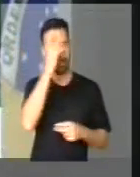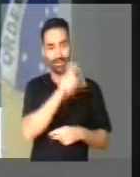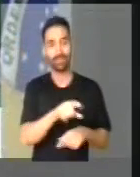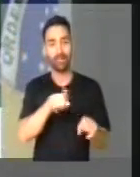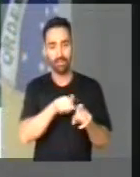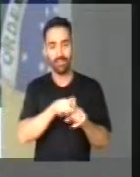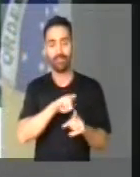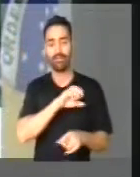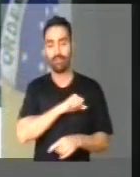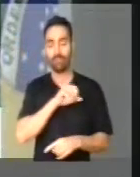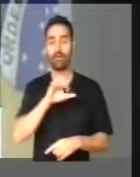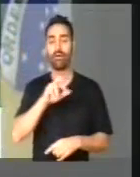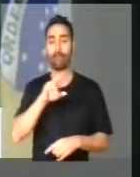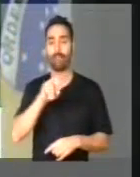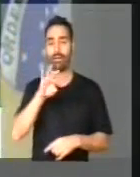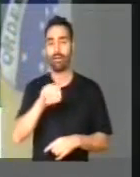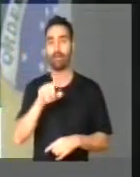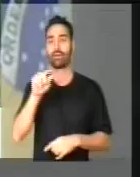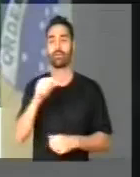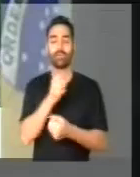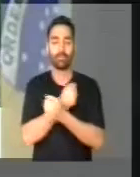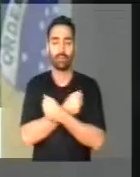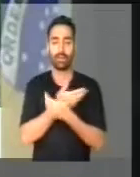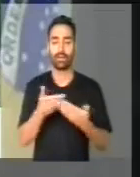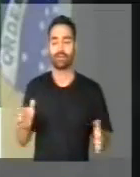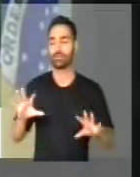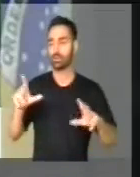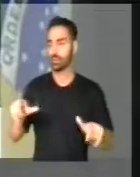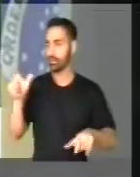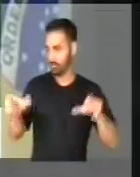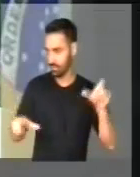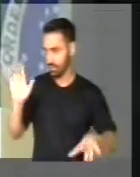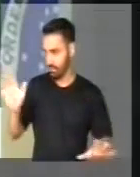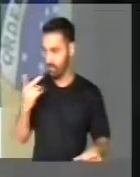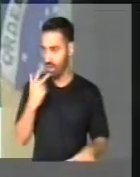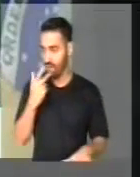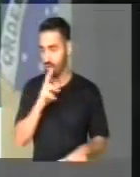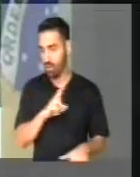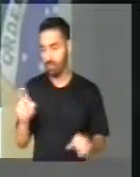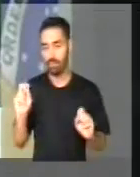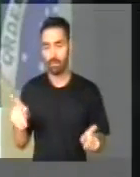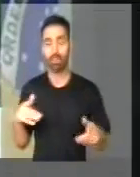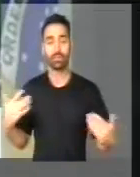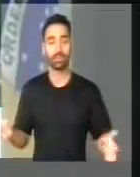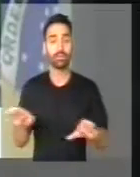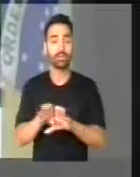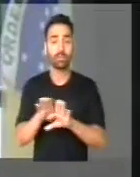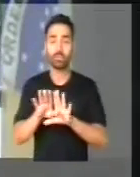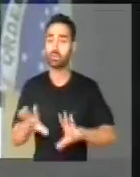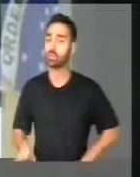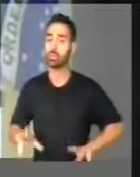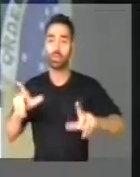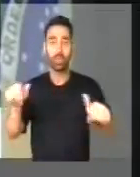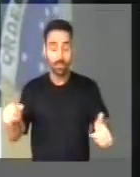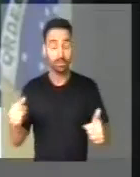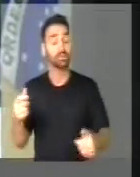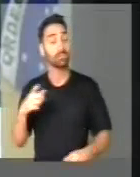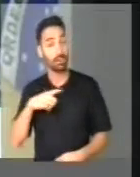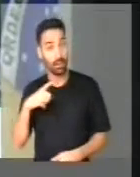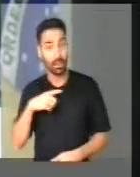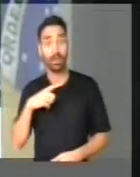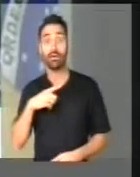nosso Aleluia, o Benito eu já falei, e a todos que tiveram uma rara felicidade